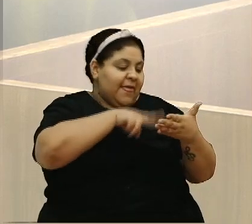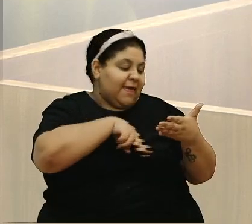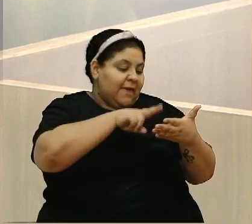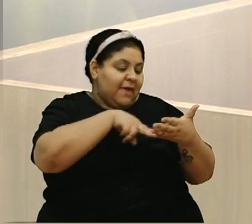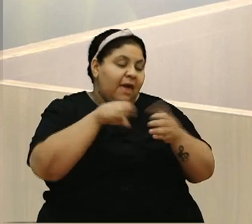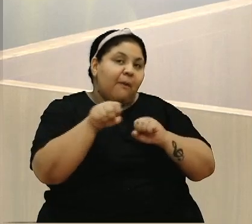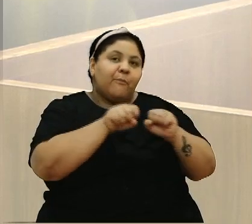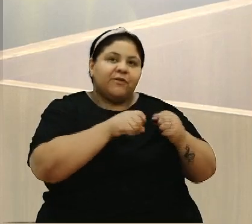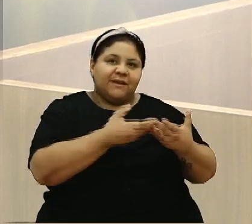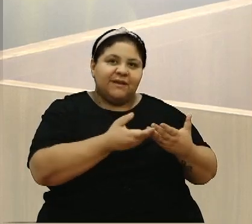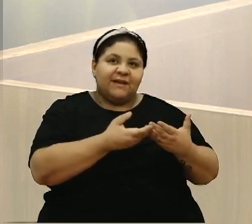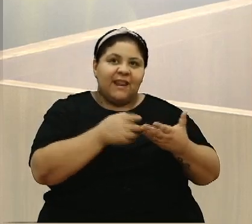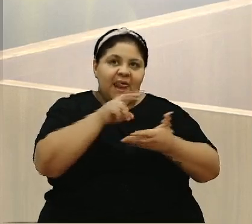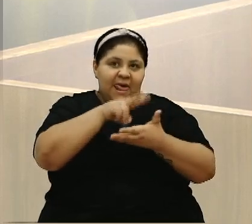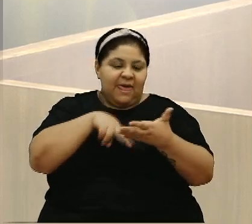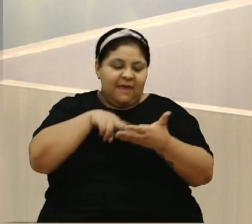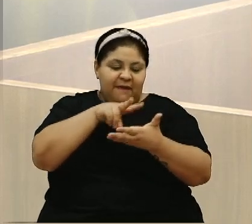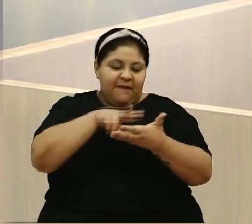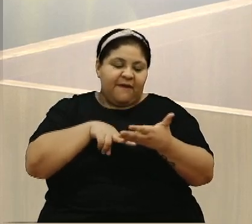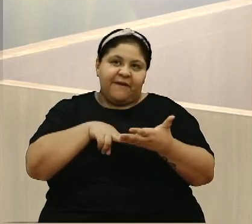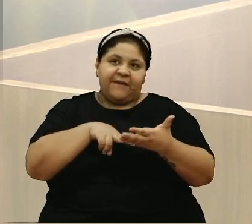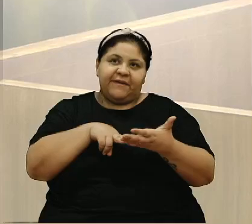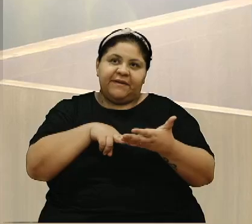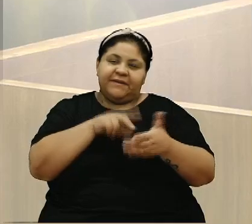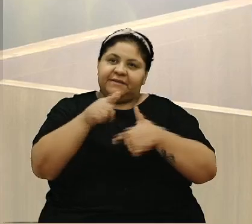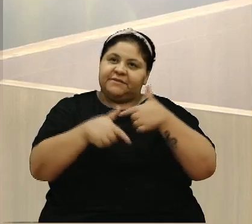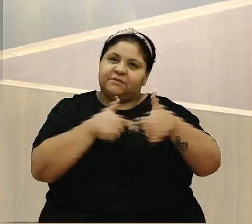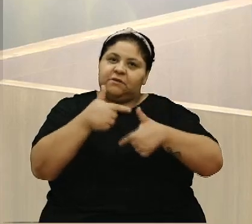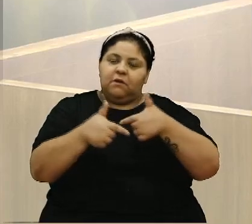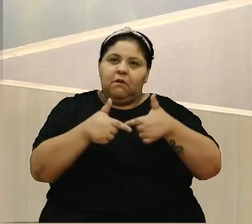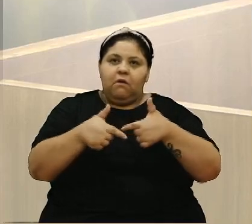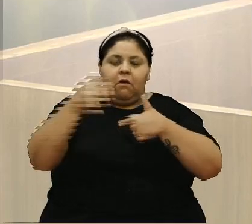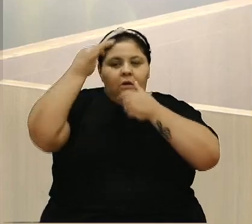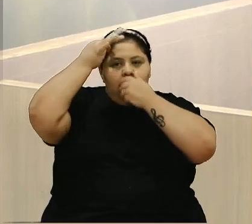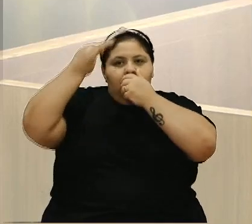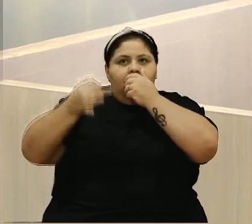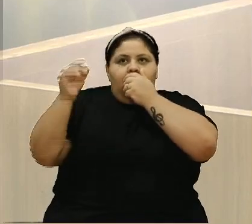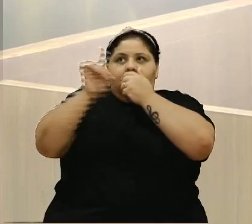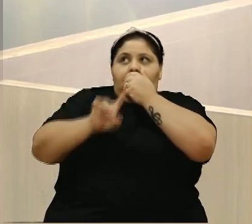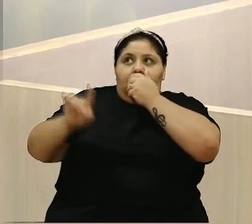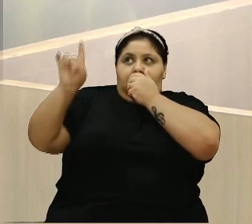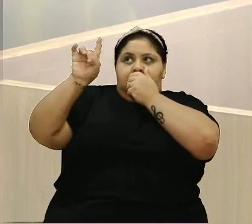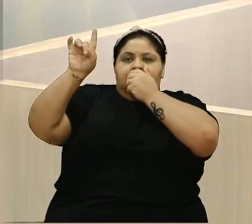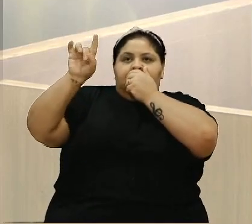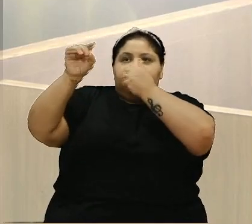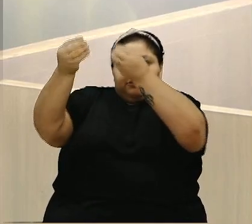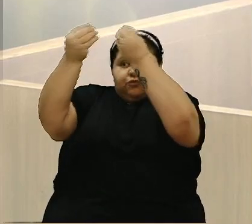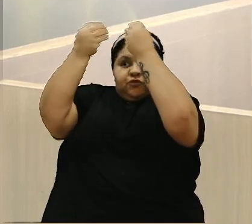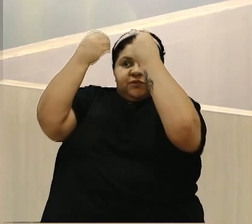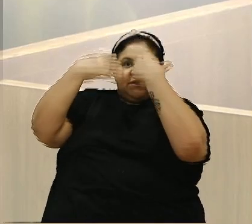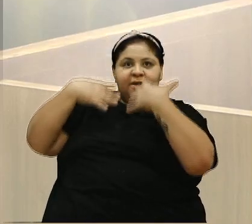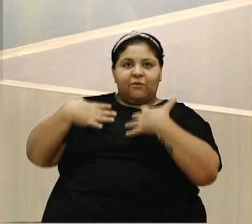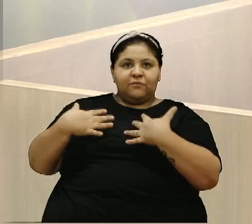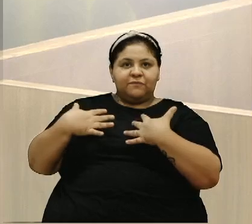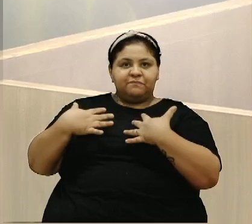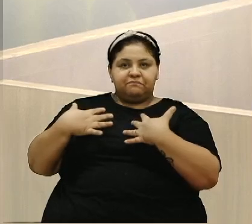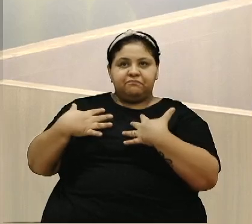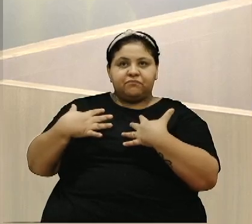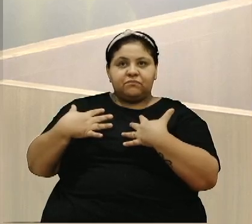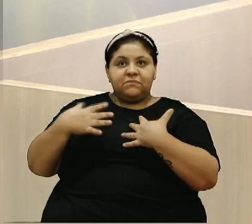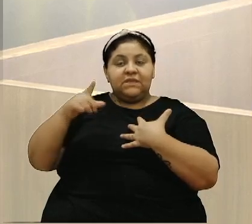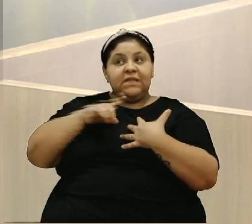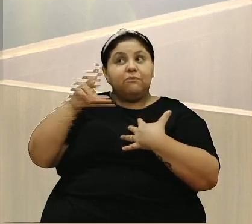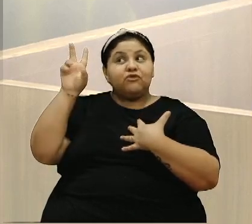poder. Ler é exercitar essa sabedoria que Deus Pai nos deu, porque nós temos